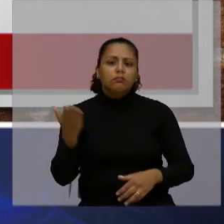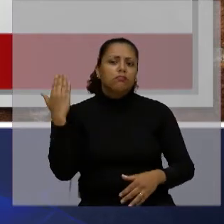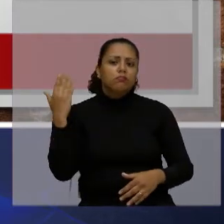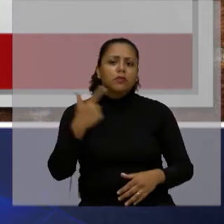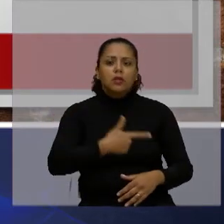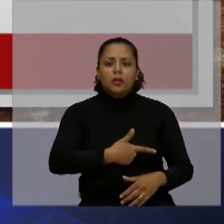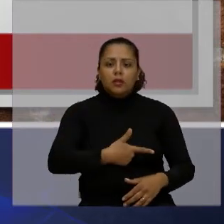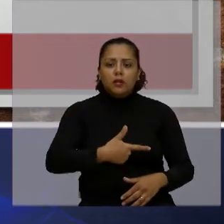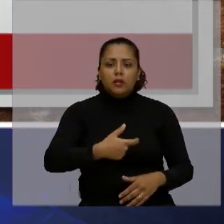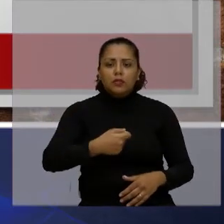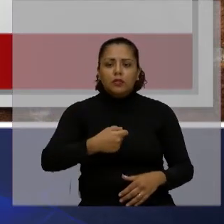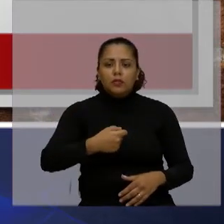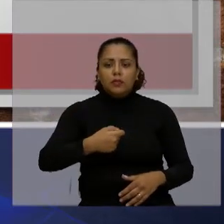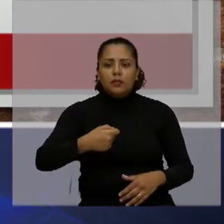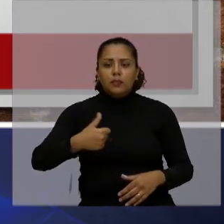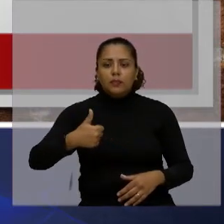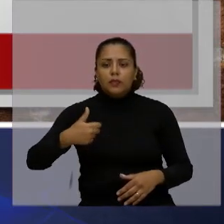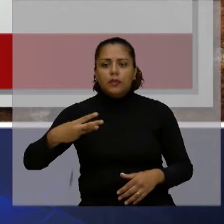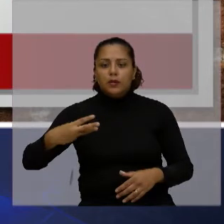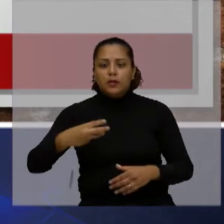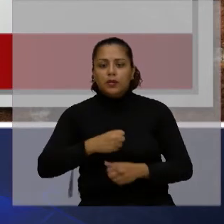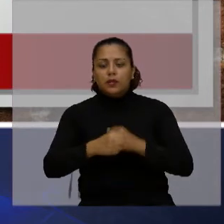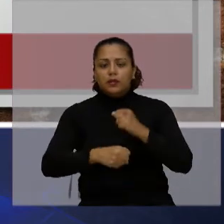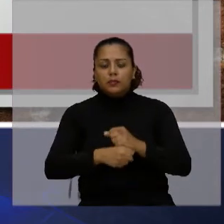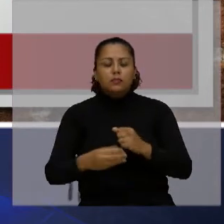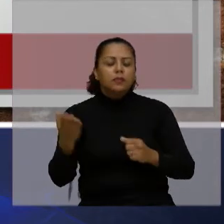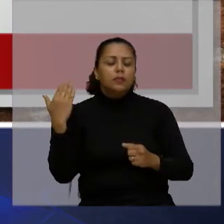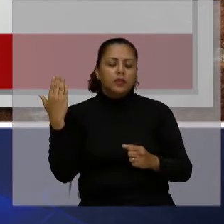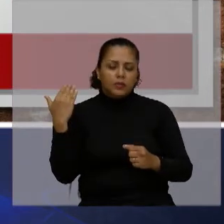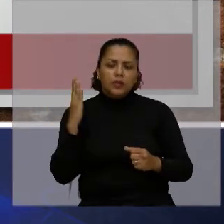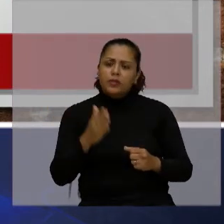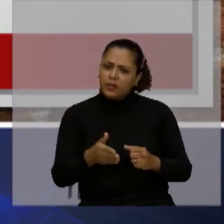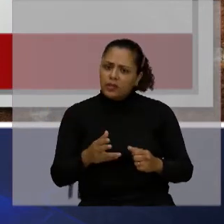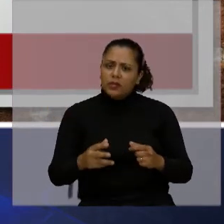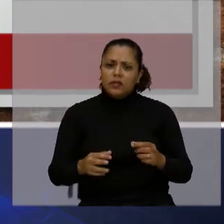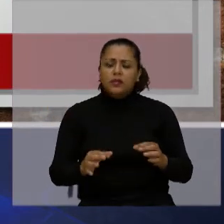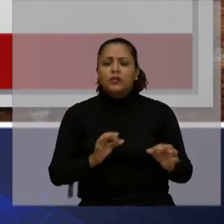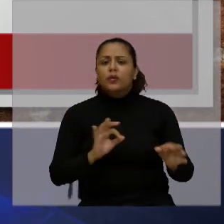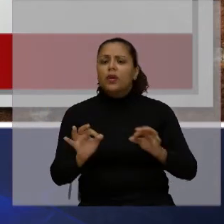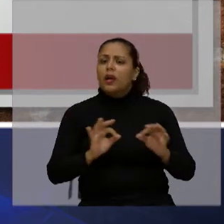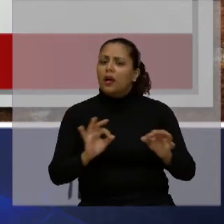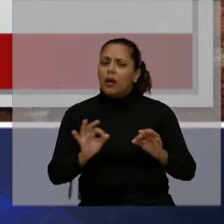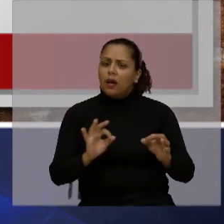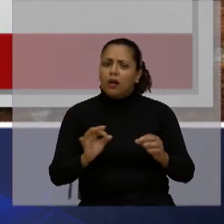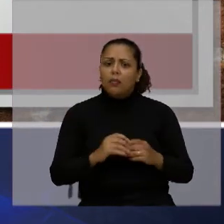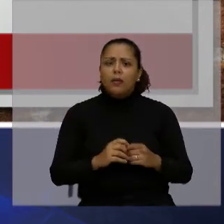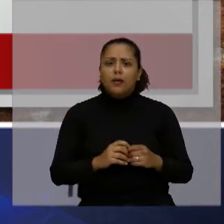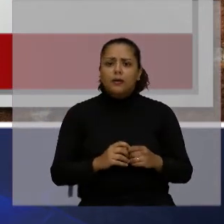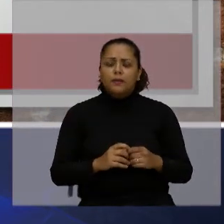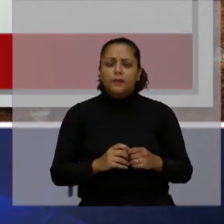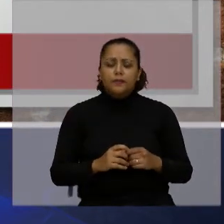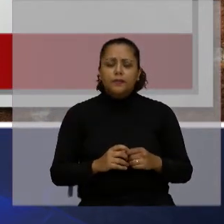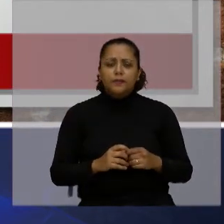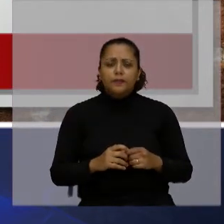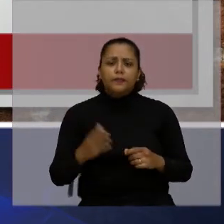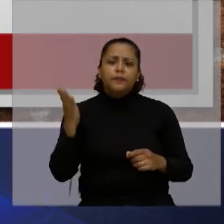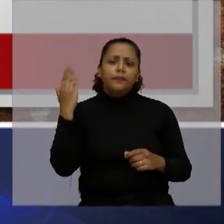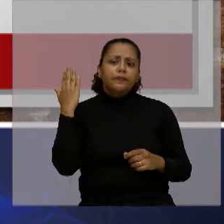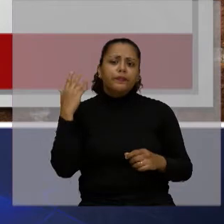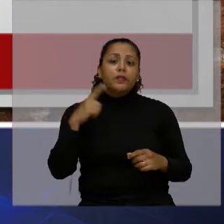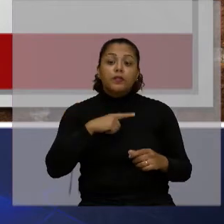tentado trabalhar e arrumar esse campo. Até então, tinha uma implicação, o campo tinha um